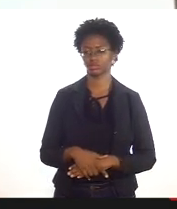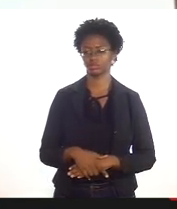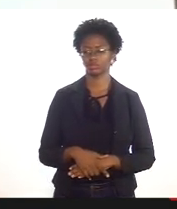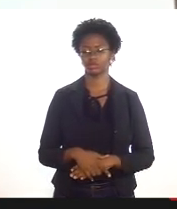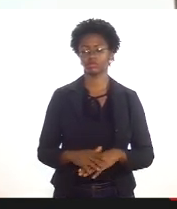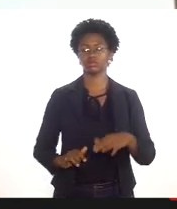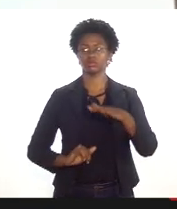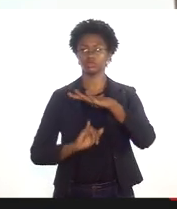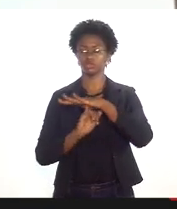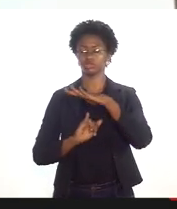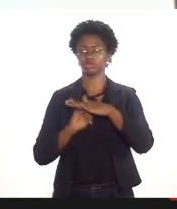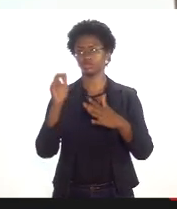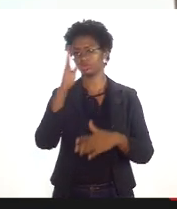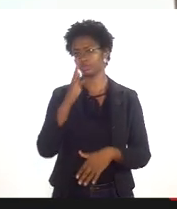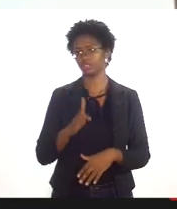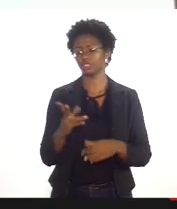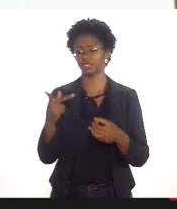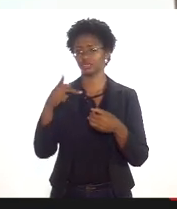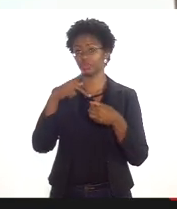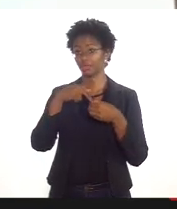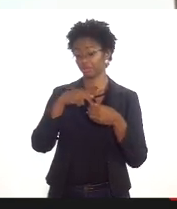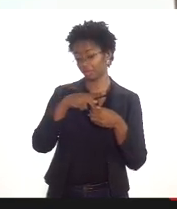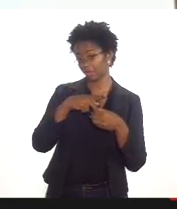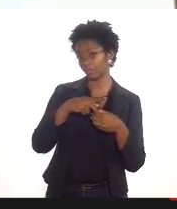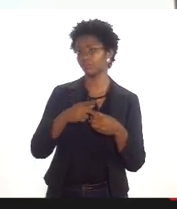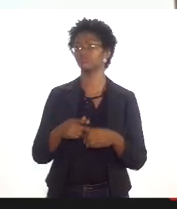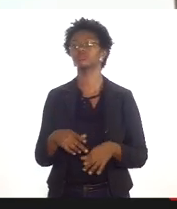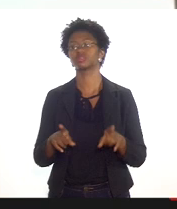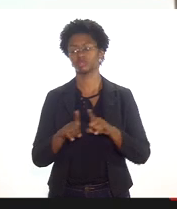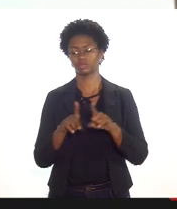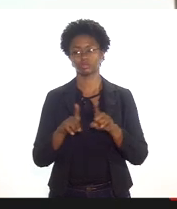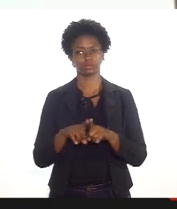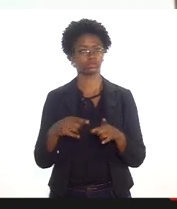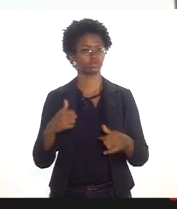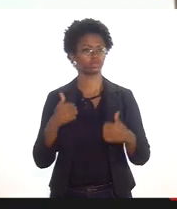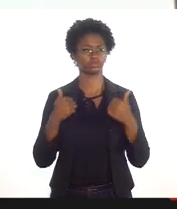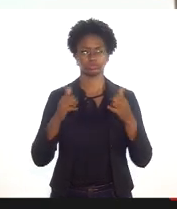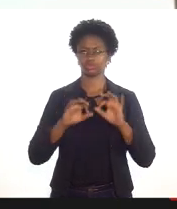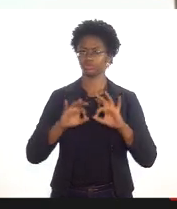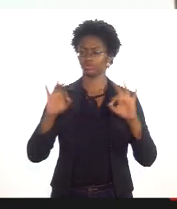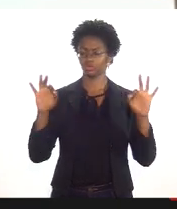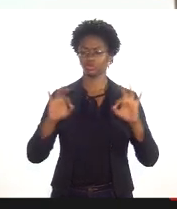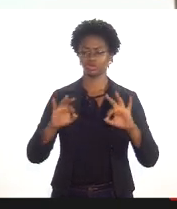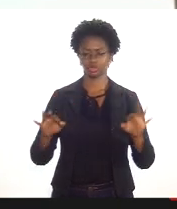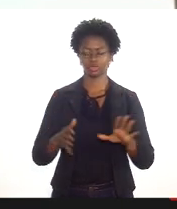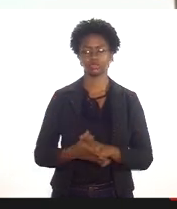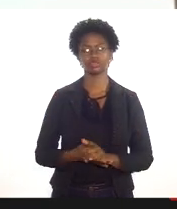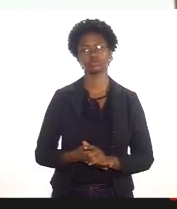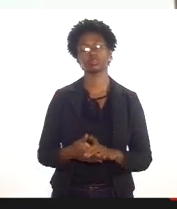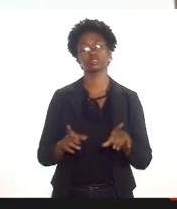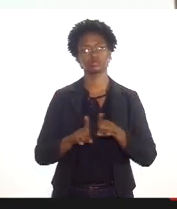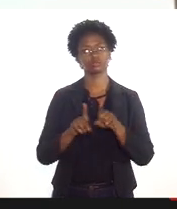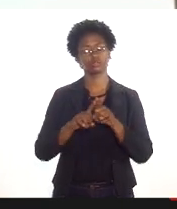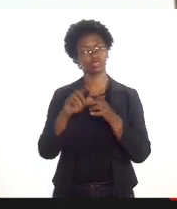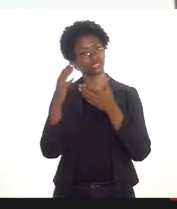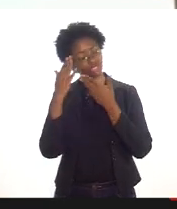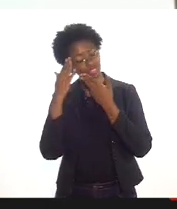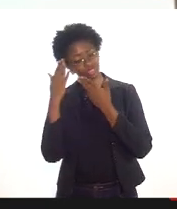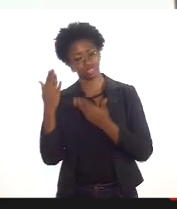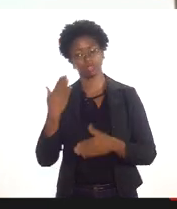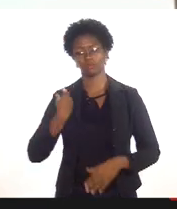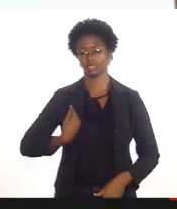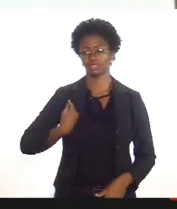do Instituto Brasileiro de Petróleo, também bastante positiva. Agradecer a presença